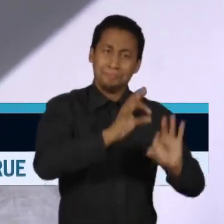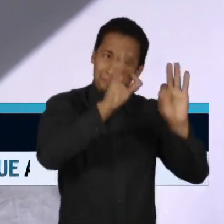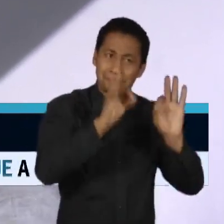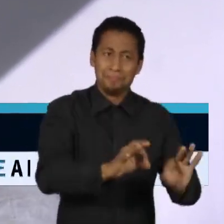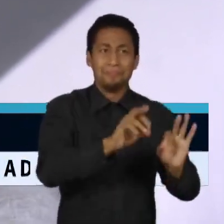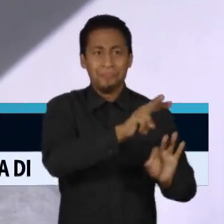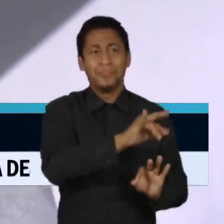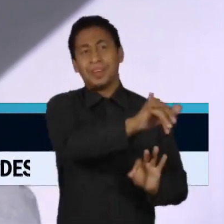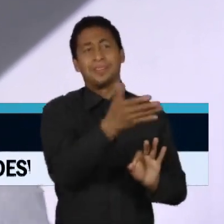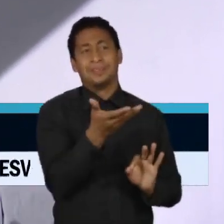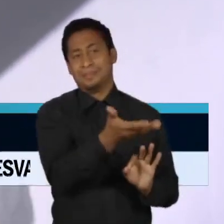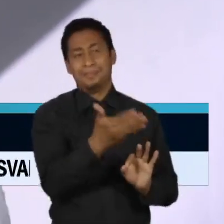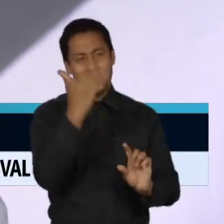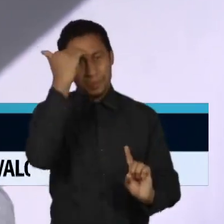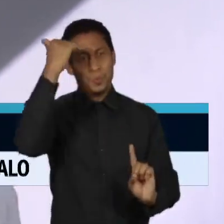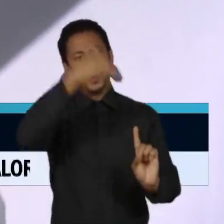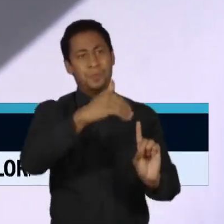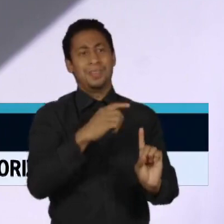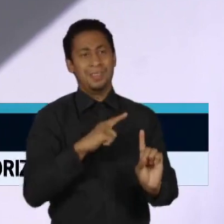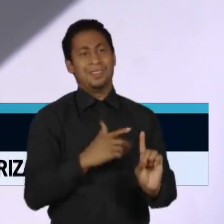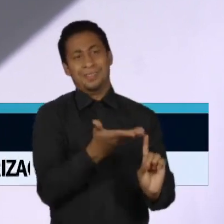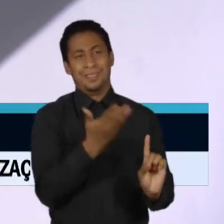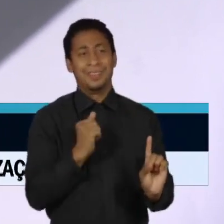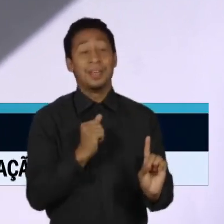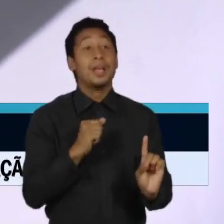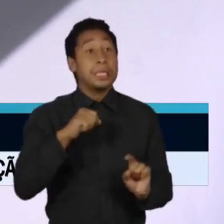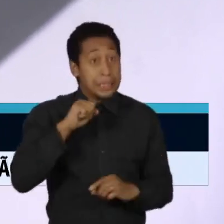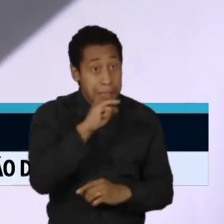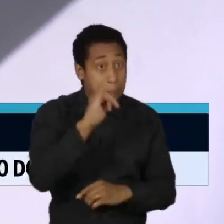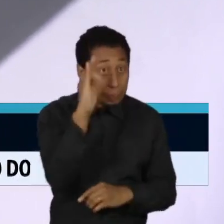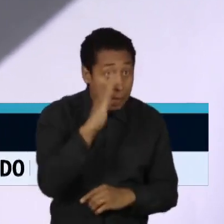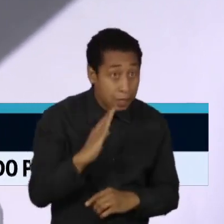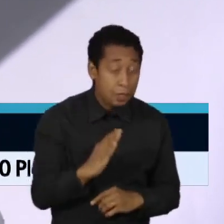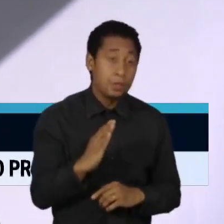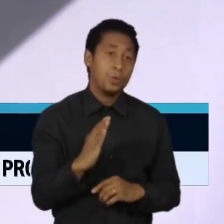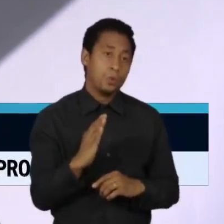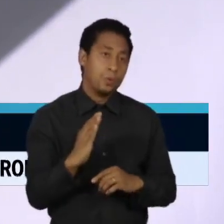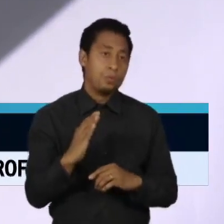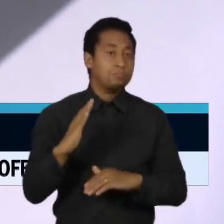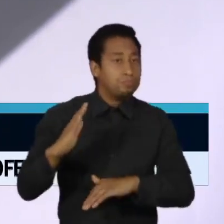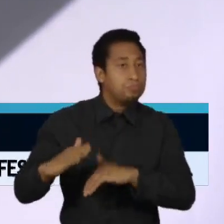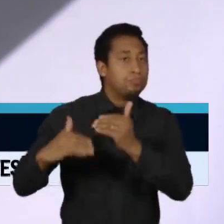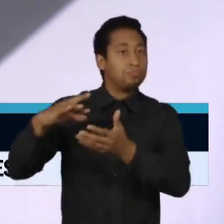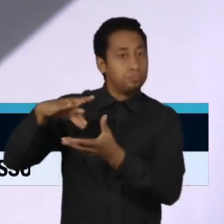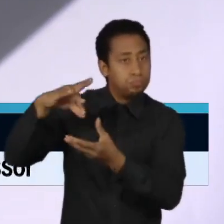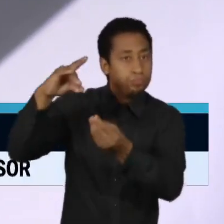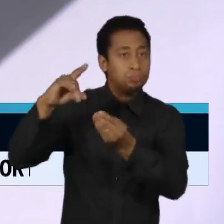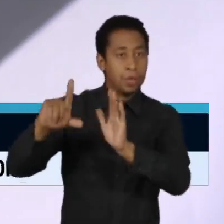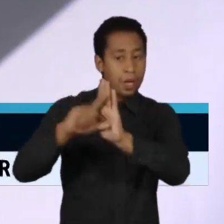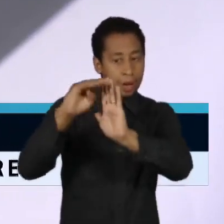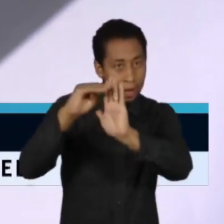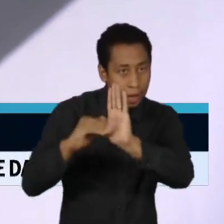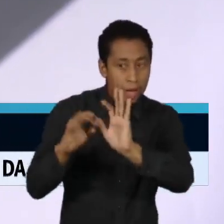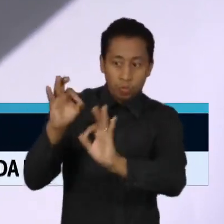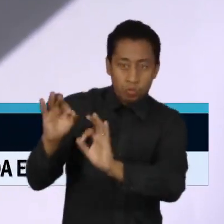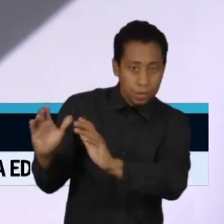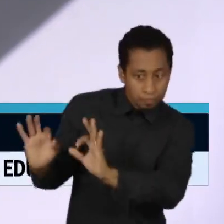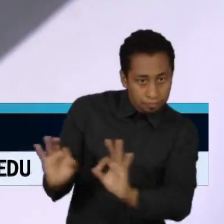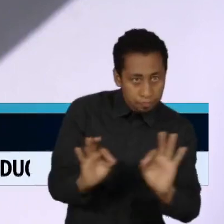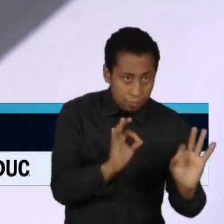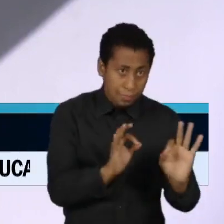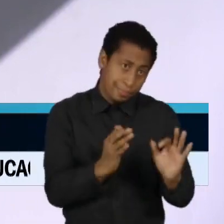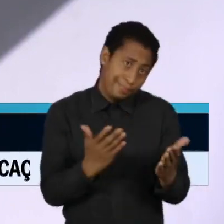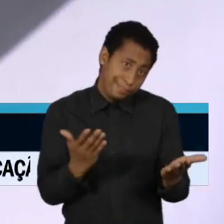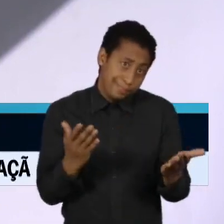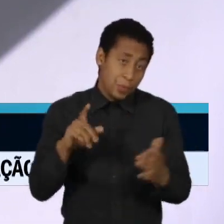passar, né, o Brasil a limpo e começar de novo dentro da normalidade democrática, jurídica e política, o presidente precisa ser